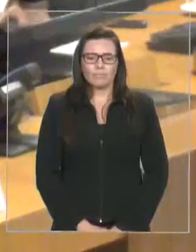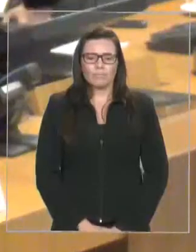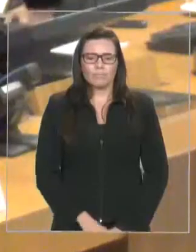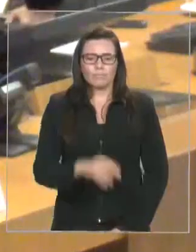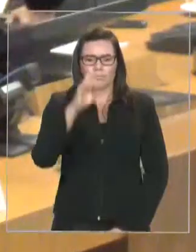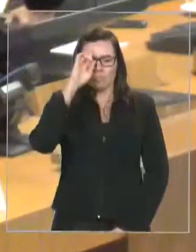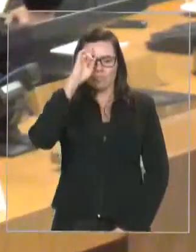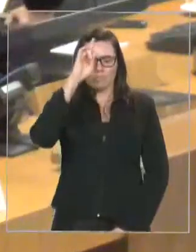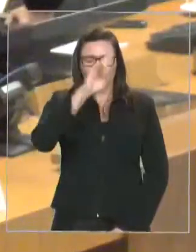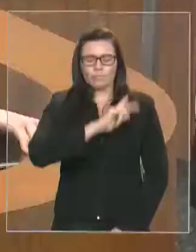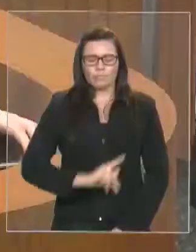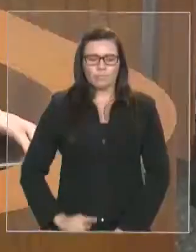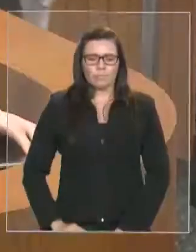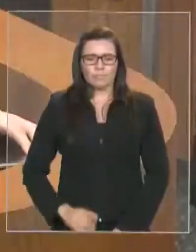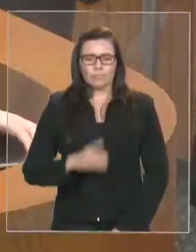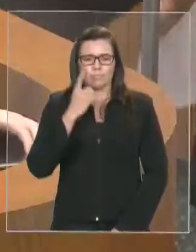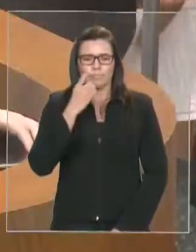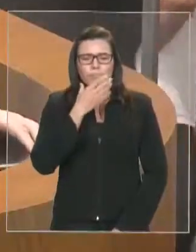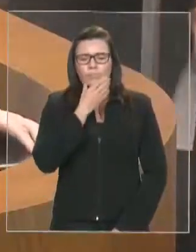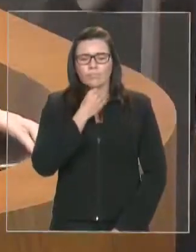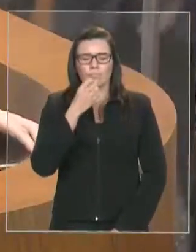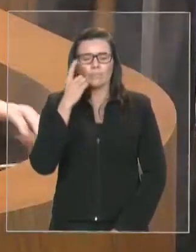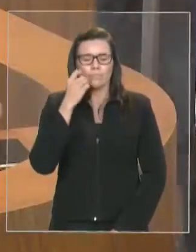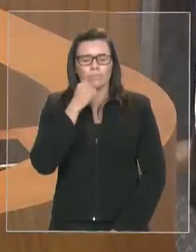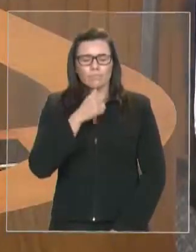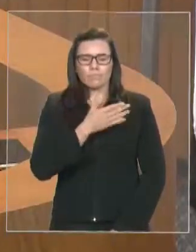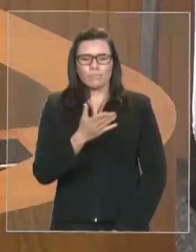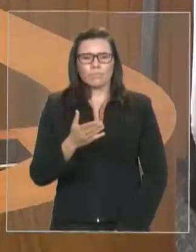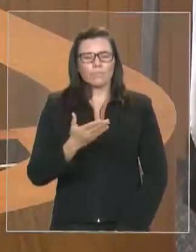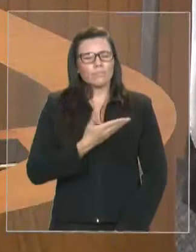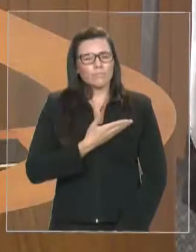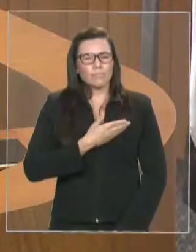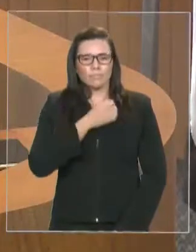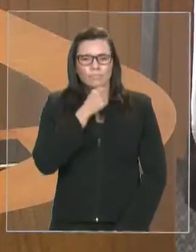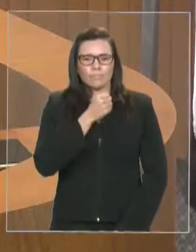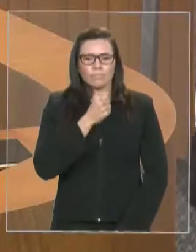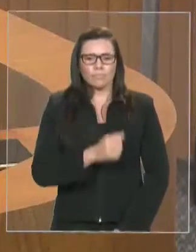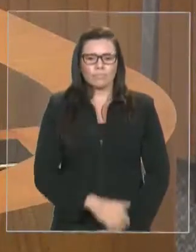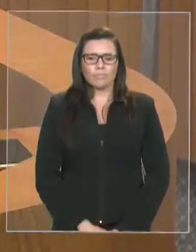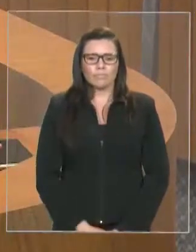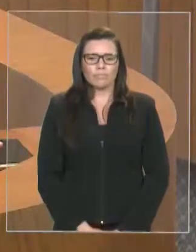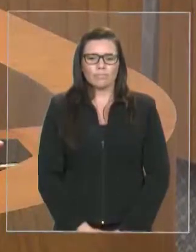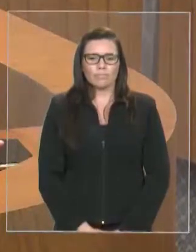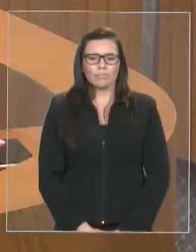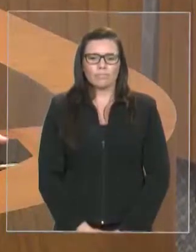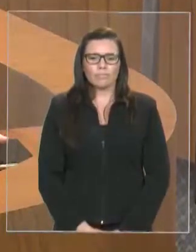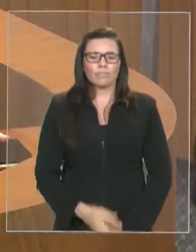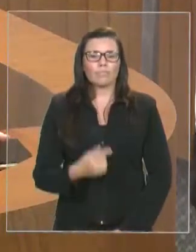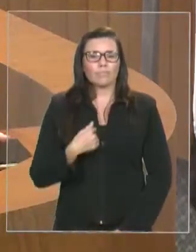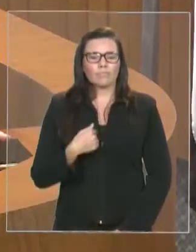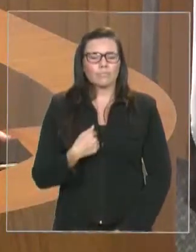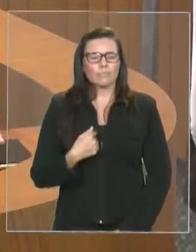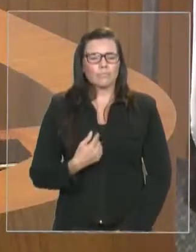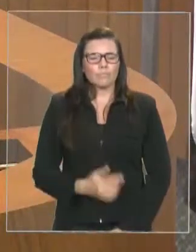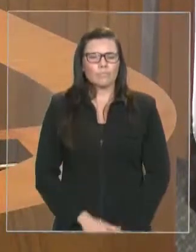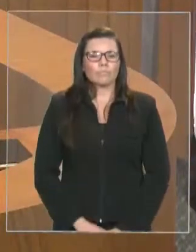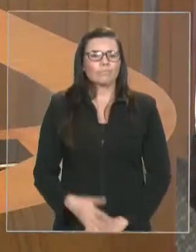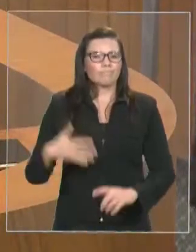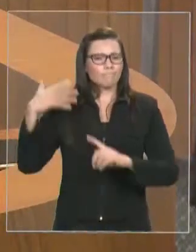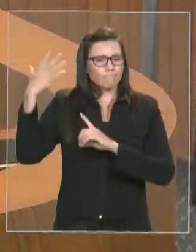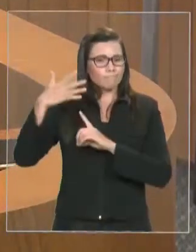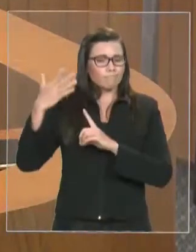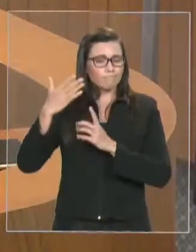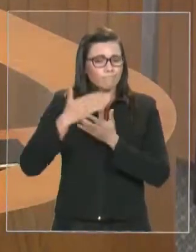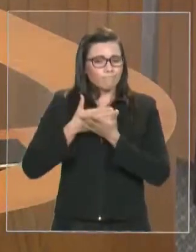Senhor presidente, senhores deputados, senhoras deputadas, colegas jornalistas, quero inicialmente